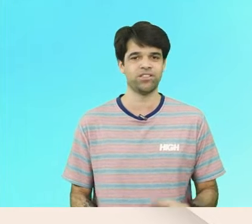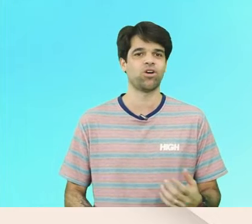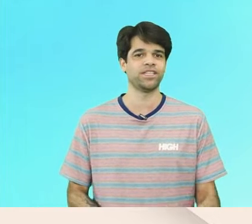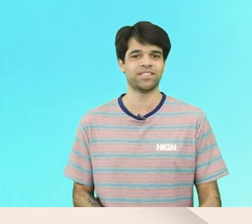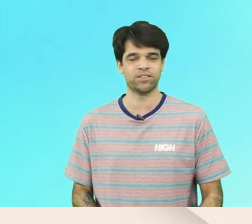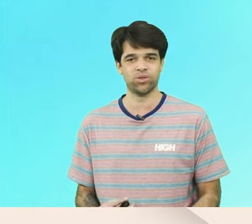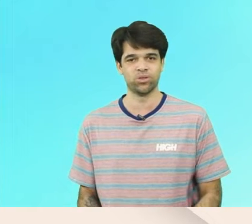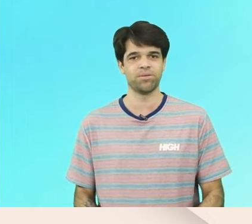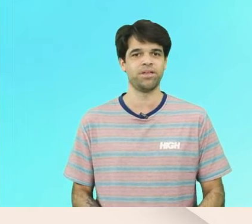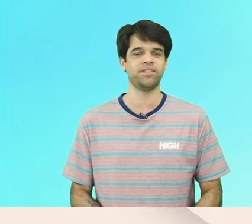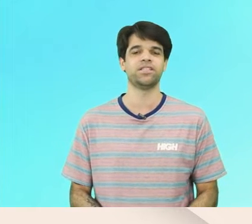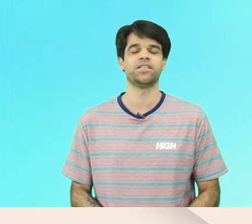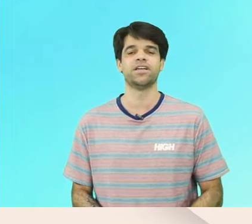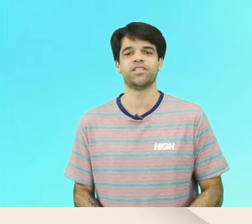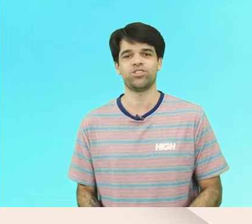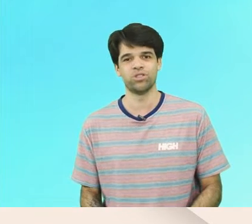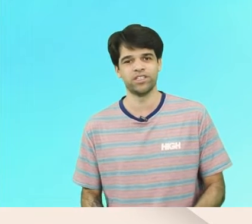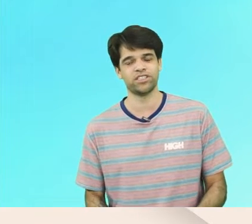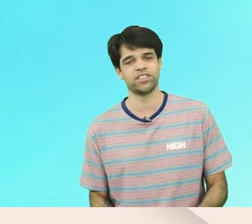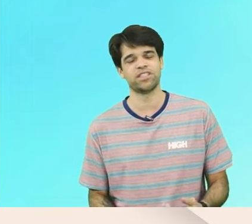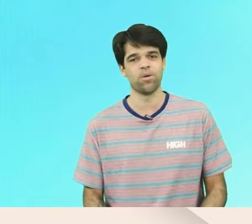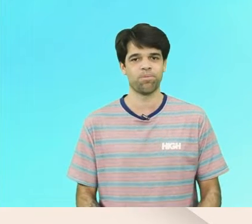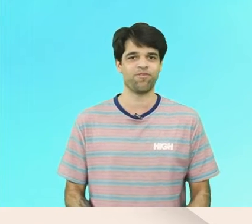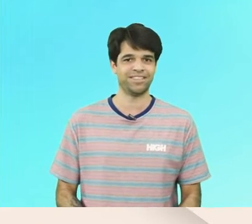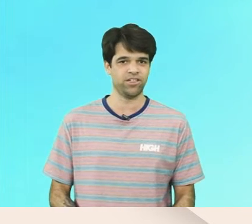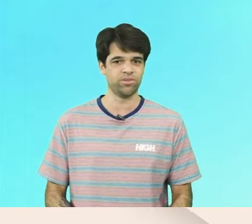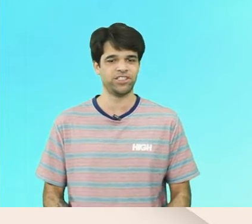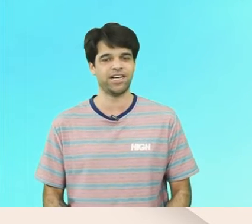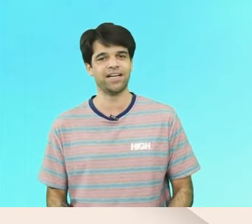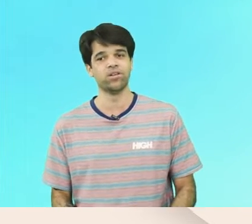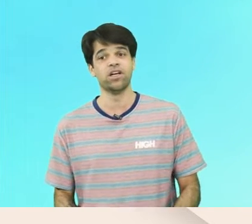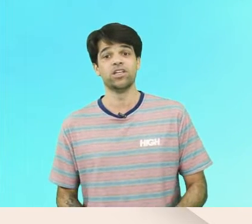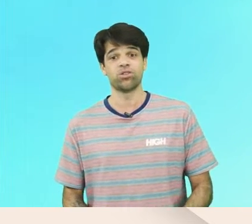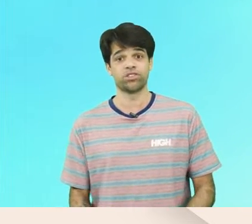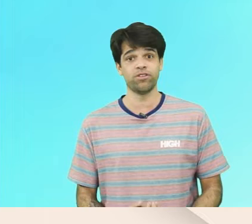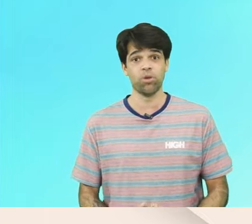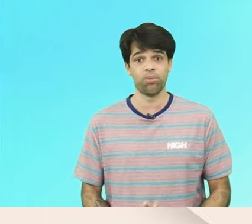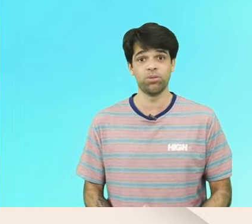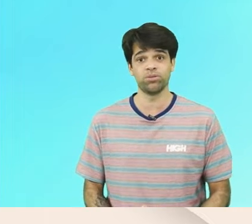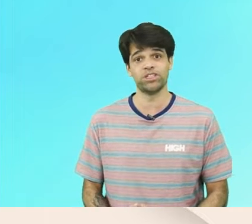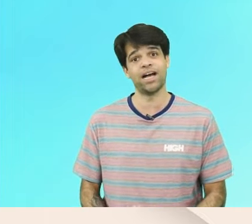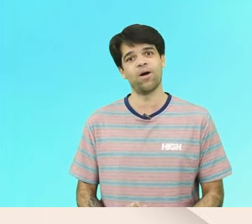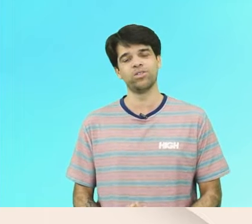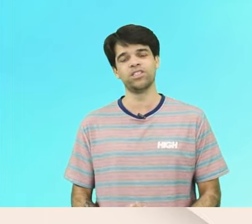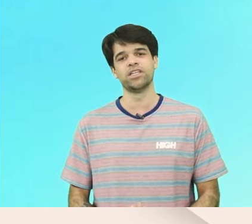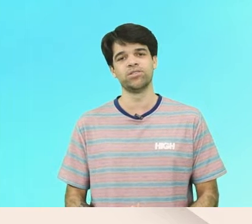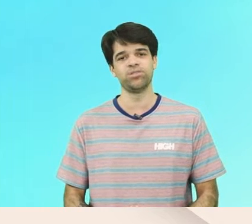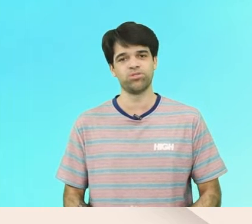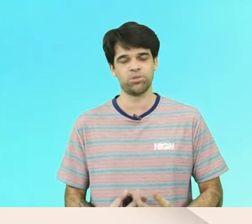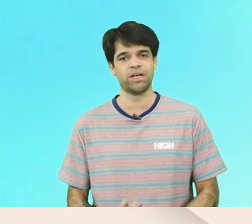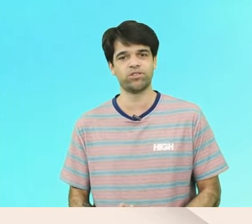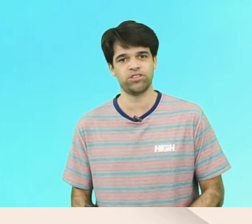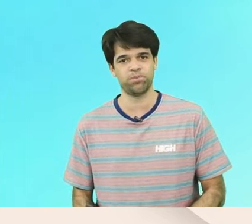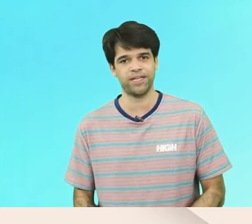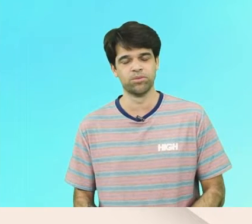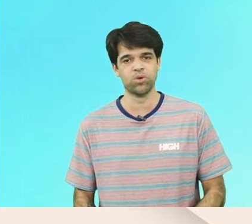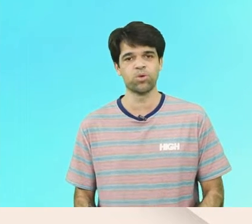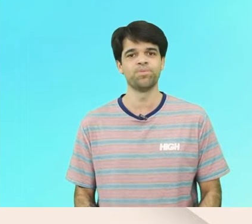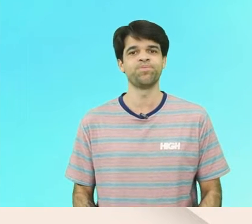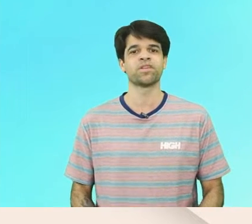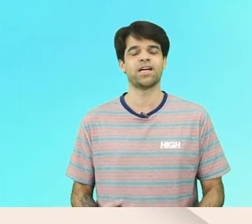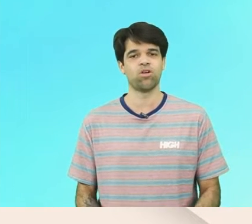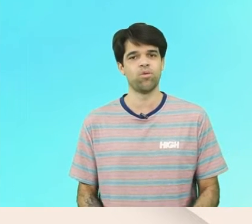criativas também, sou orientador também de estudantes que estão fazendo mestrado. Sou servidor público já há 11 anos do Tribunal de Justiça